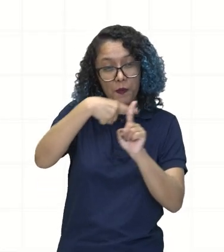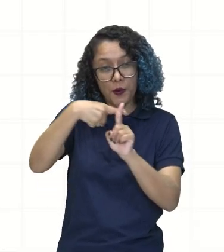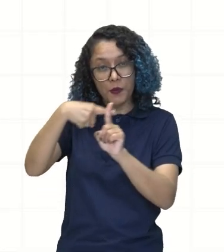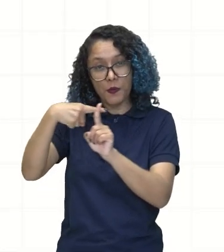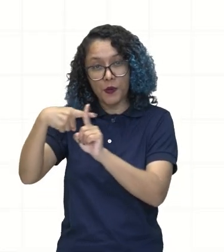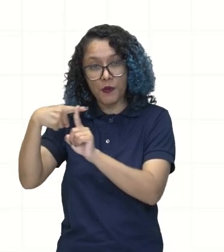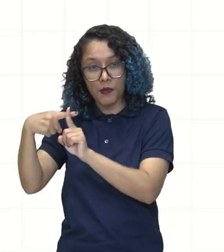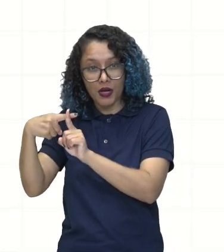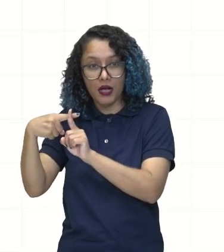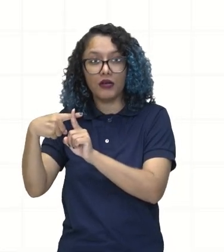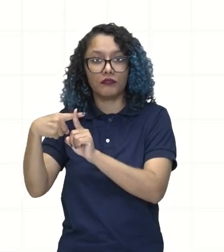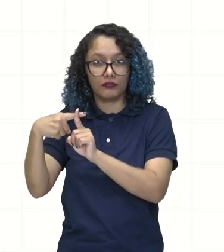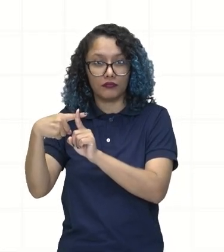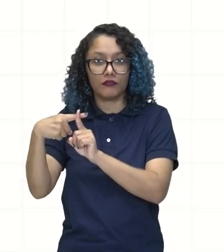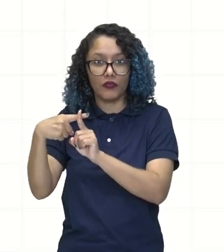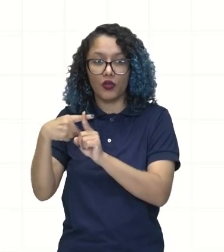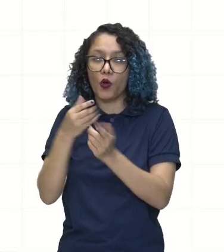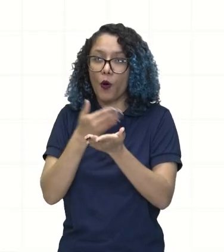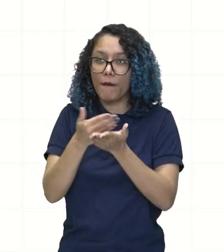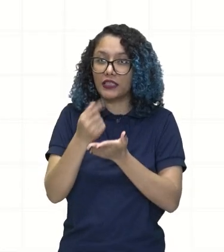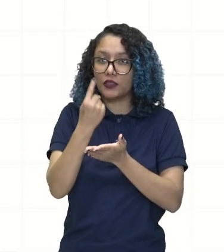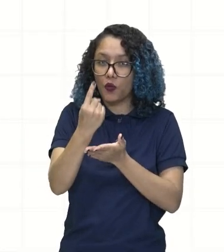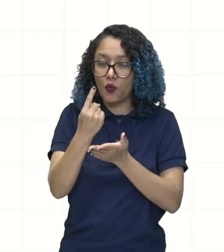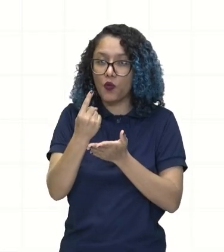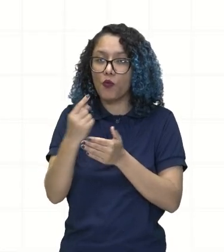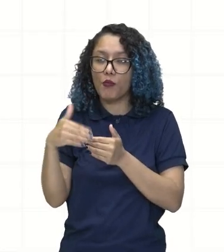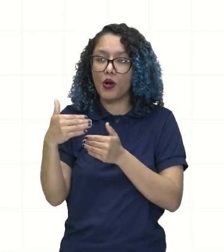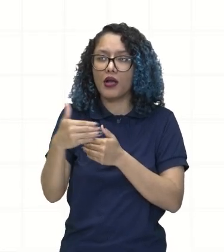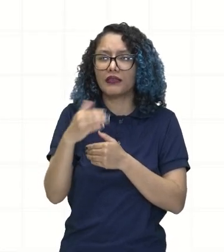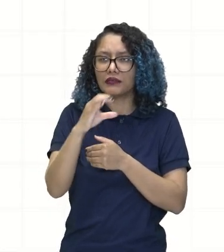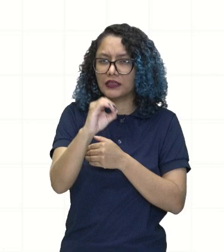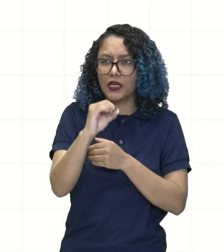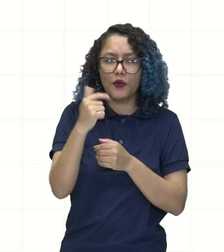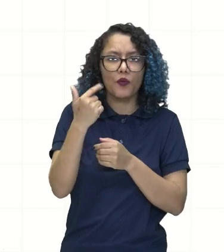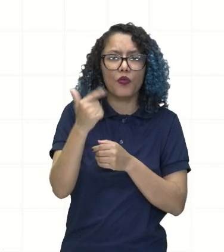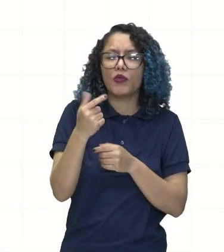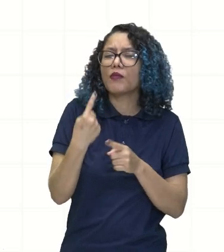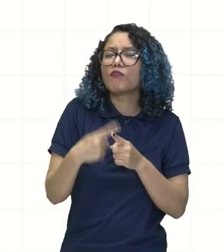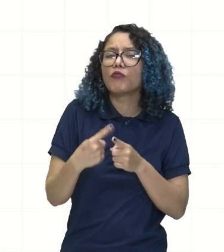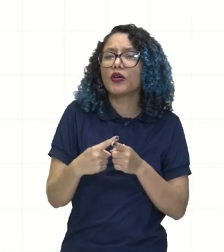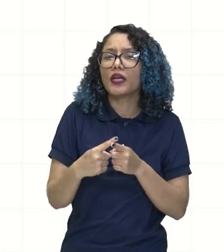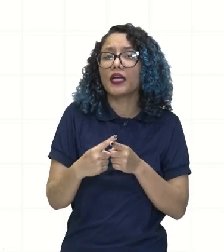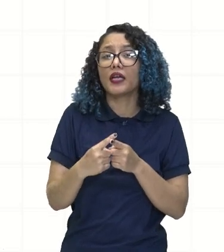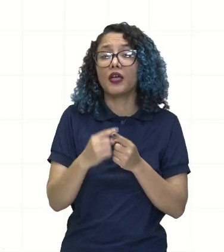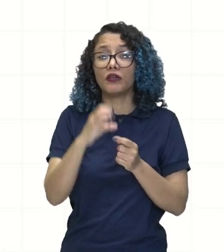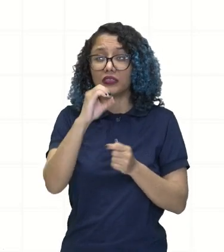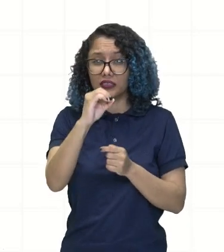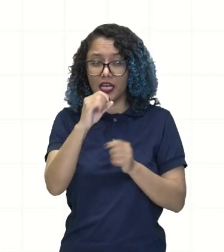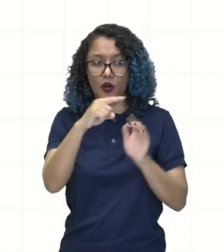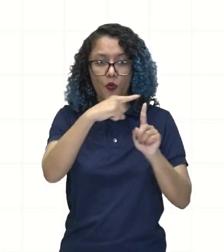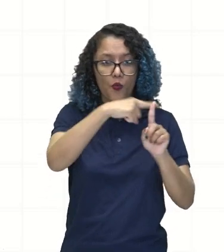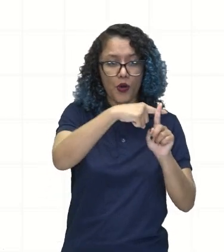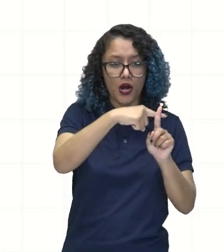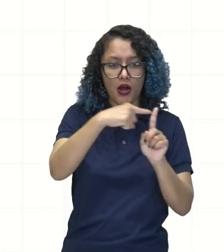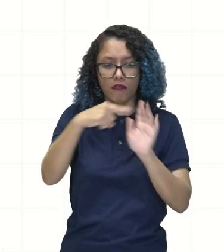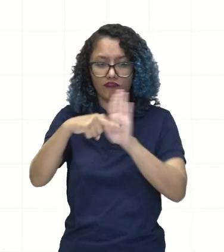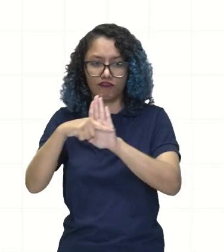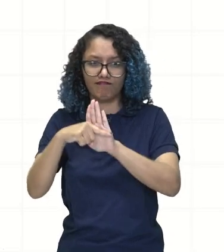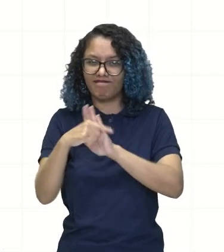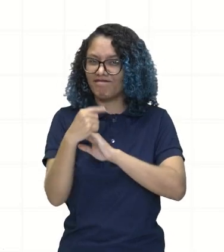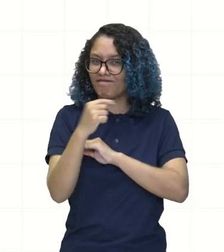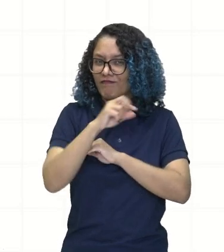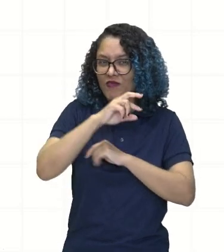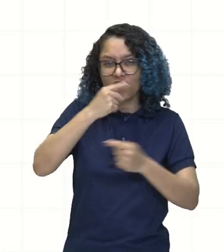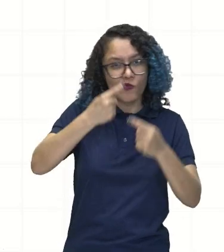Então, do 1 para frente. Por que o zero não vai entrar aí? Porque o zero ele não é nem positivo e nem negativo. A